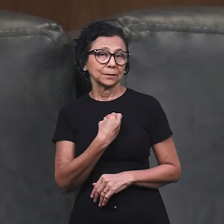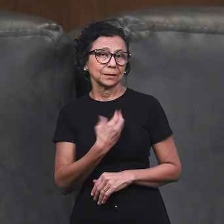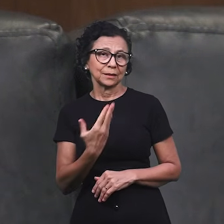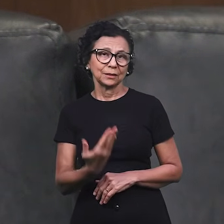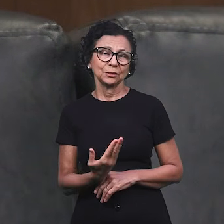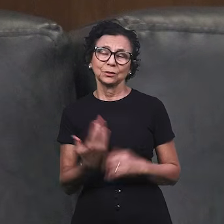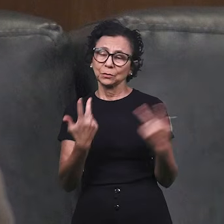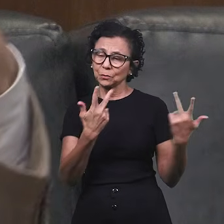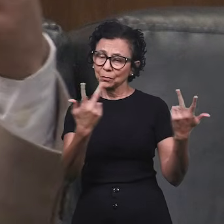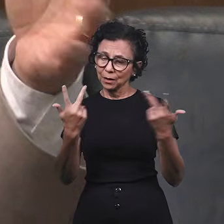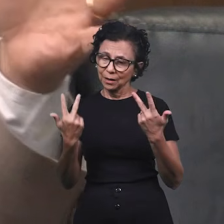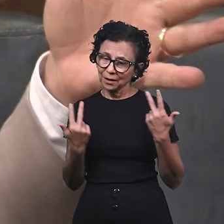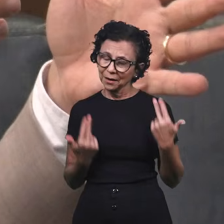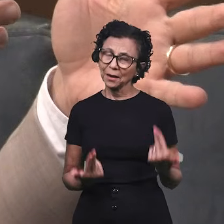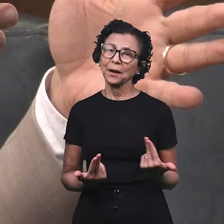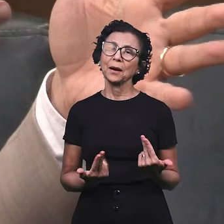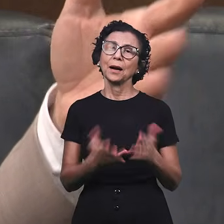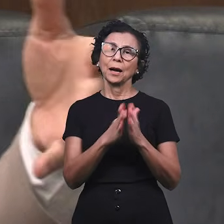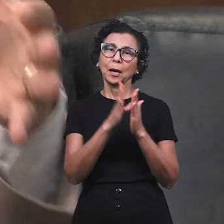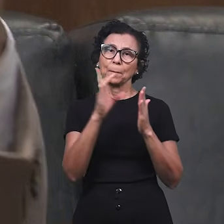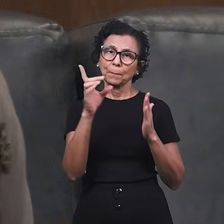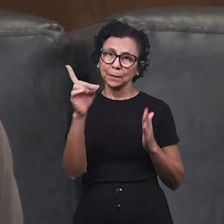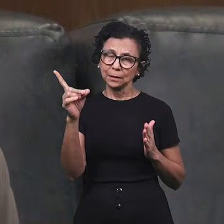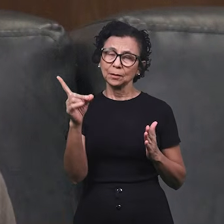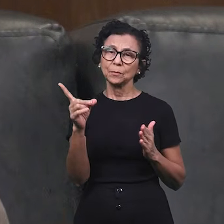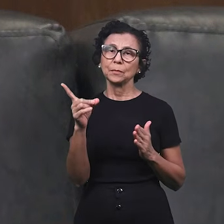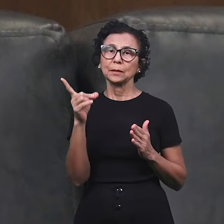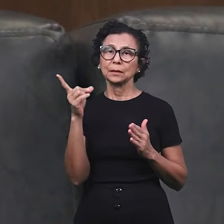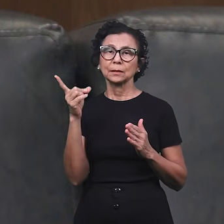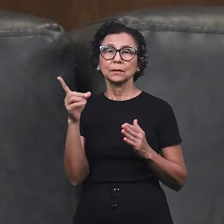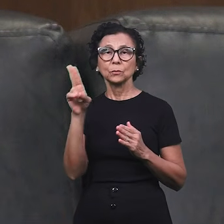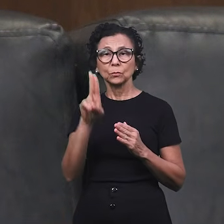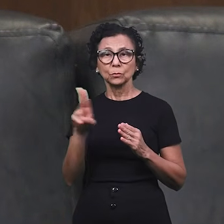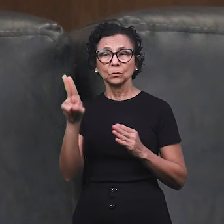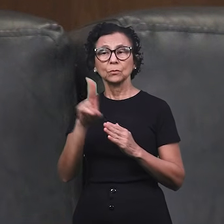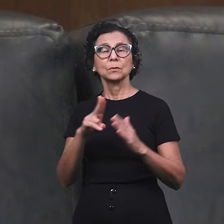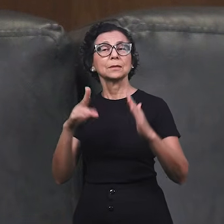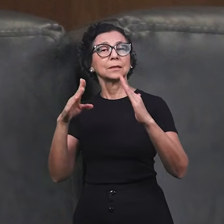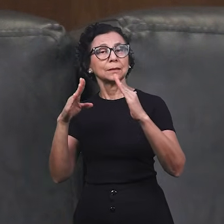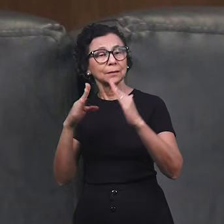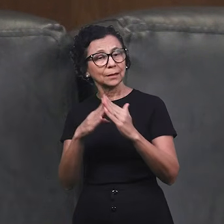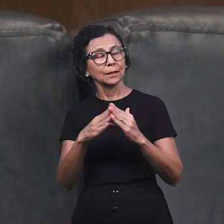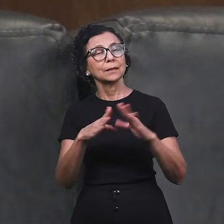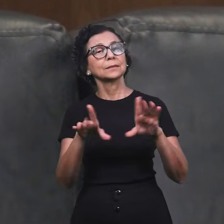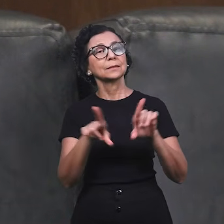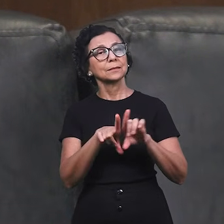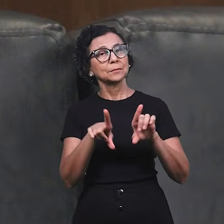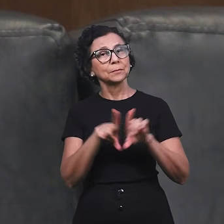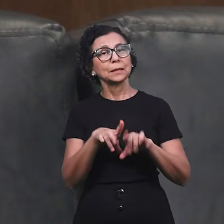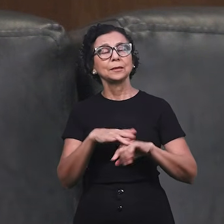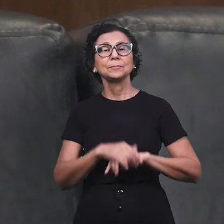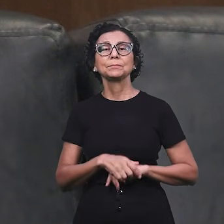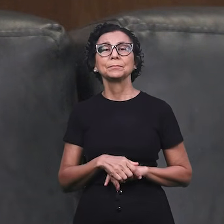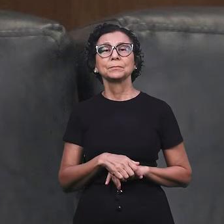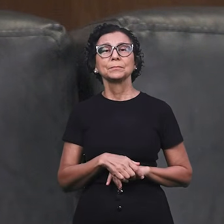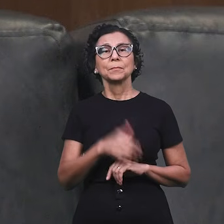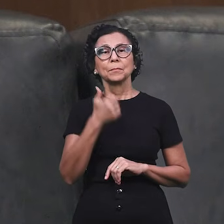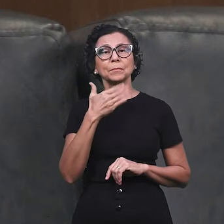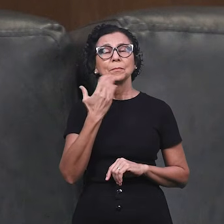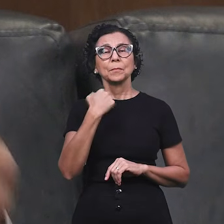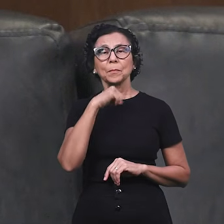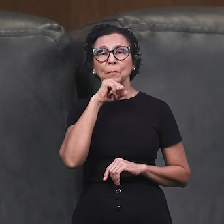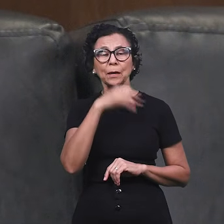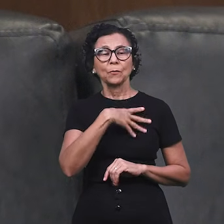fazem parte da nossa vida. A Bíblia não é só na igreja não, nós levamos a Bíblia para dentro da nossa casa. Os filhos aprendem a ler a Bíblia, o pai lê a Bíblia com o filho na